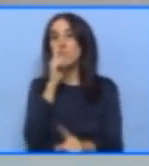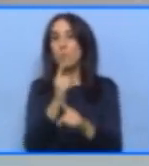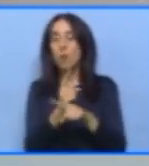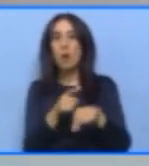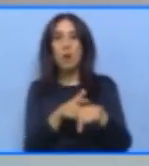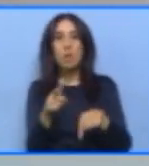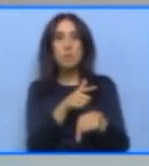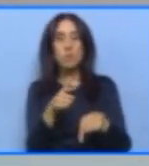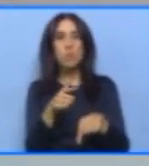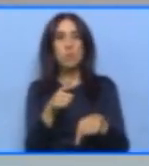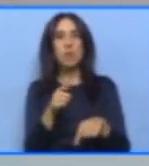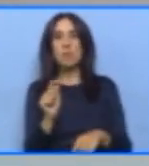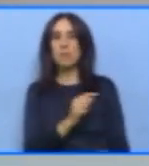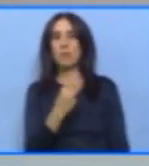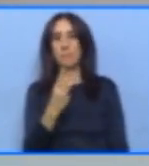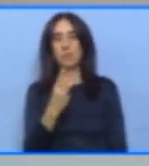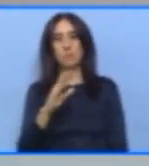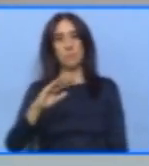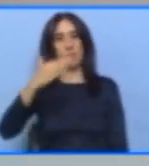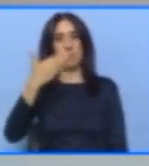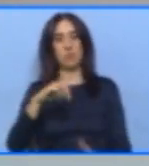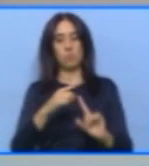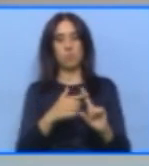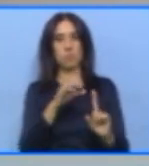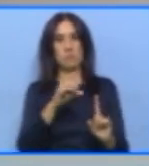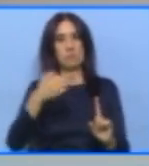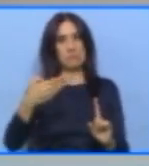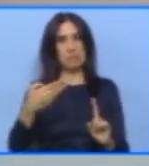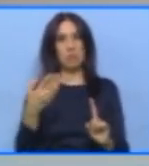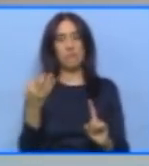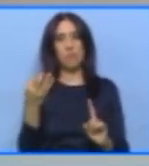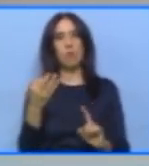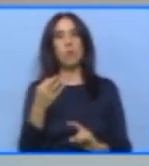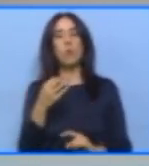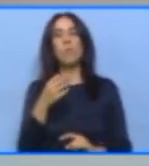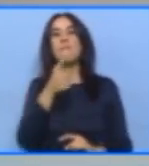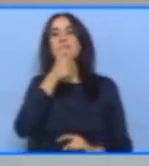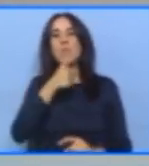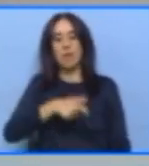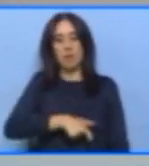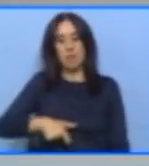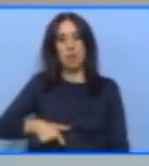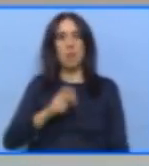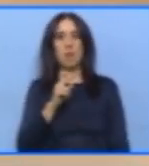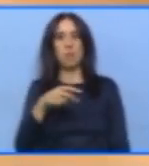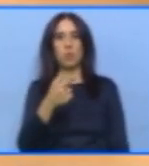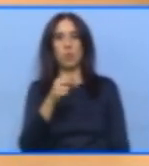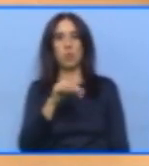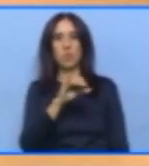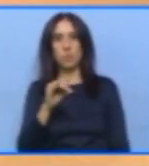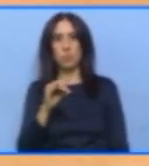altura, primeiro trimestre de 67, o que viria a ser o cardeal António Ribeiro, que iria para a